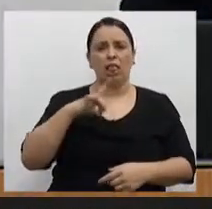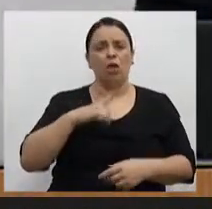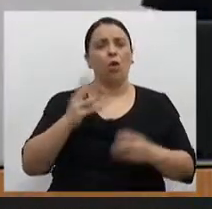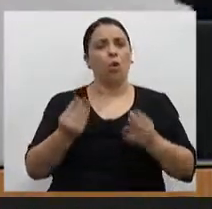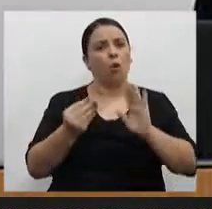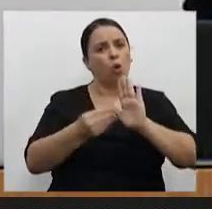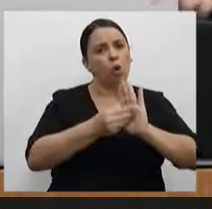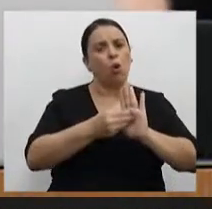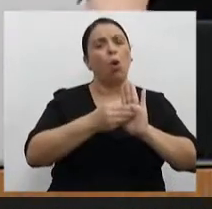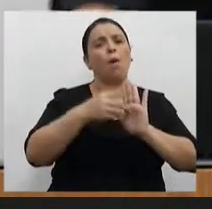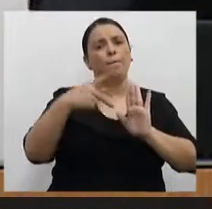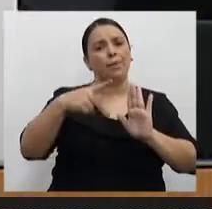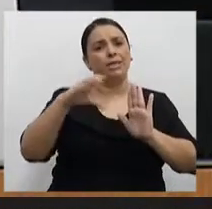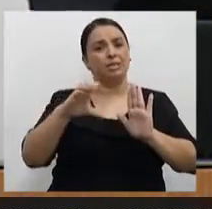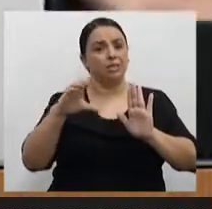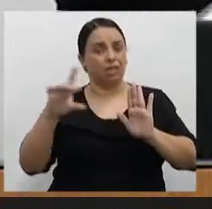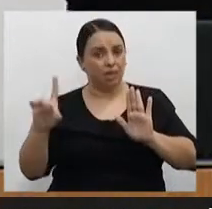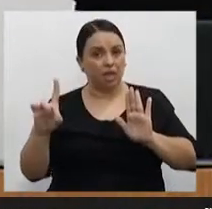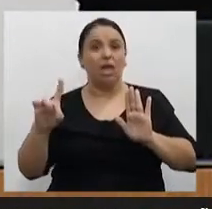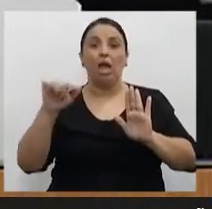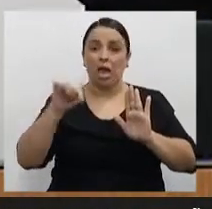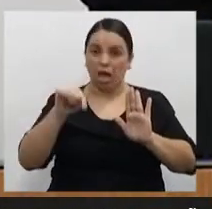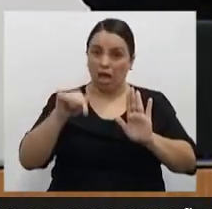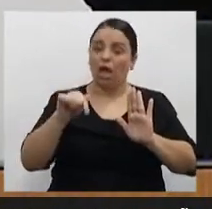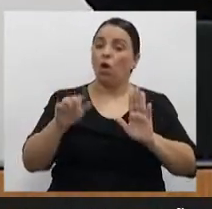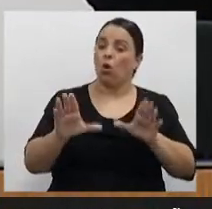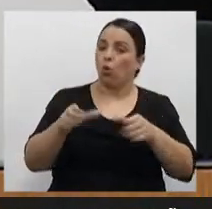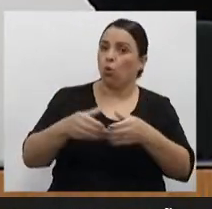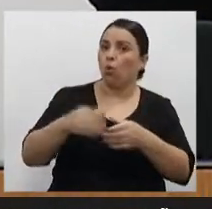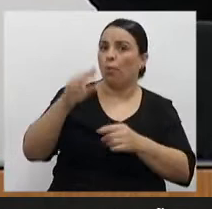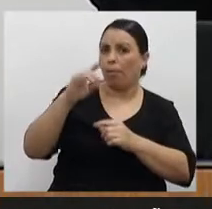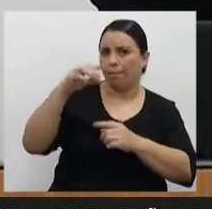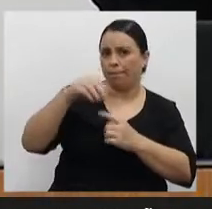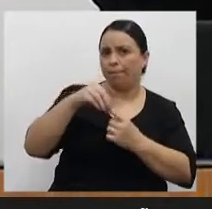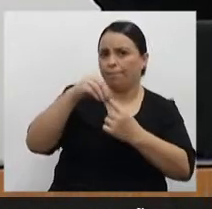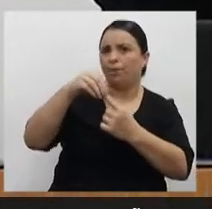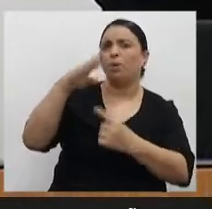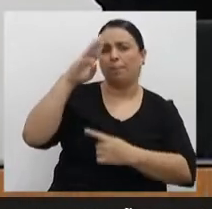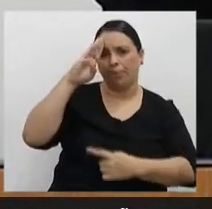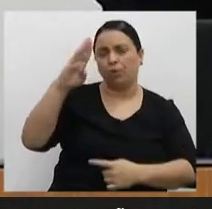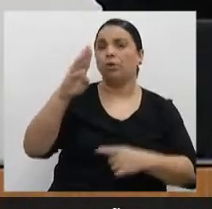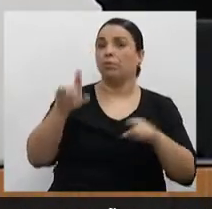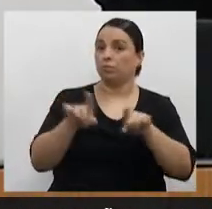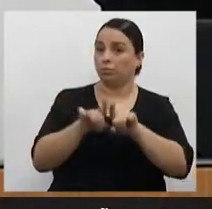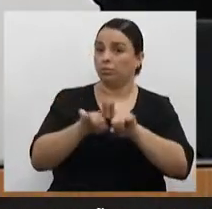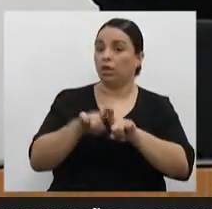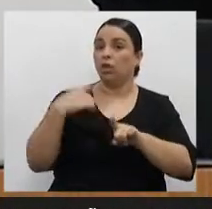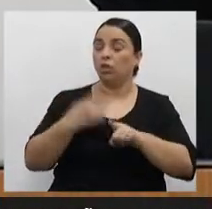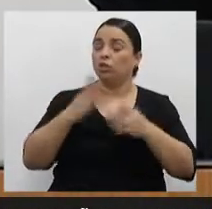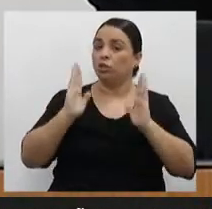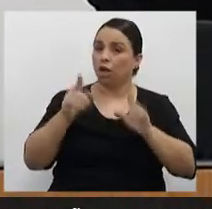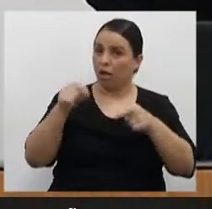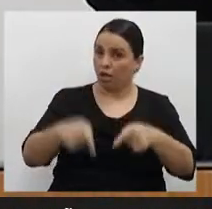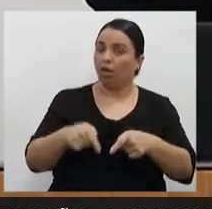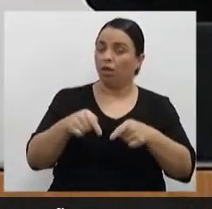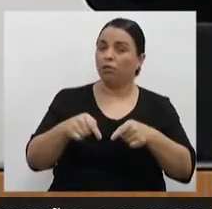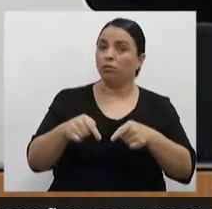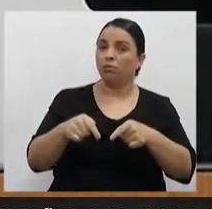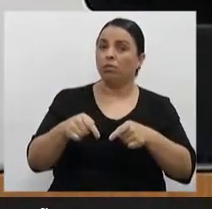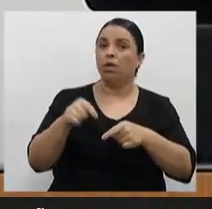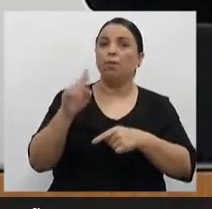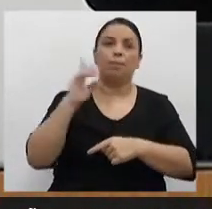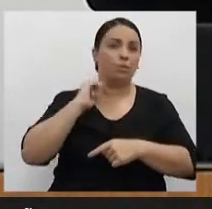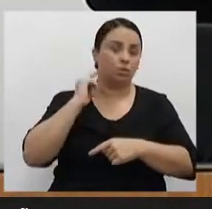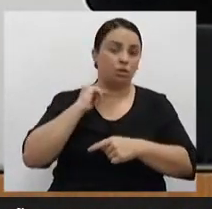prioridade, né, que inclusive já estamos entrando nessa fase aqui no nosso estado, mas semana passada eu